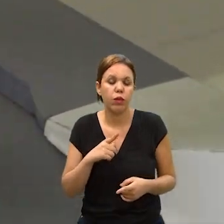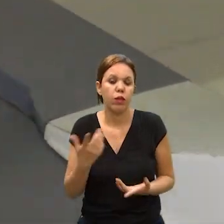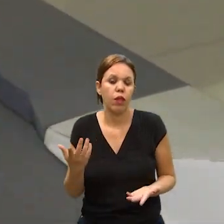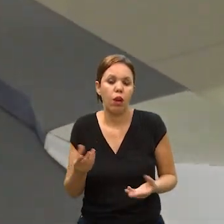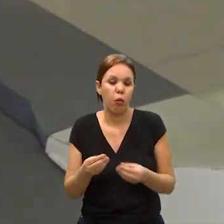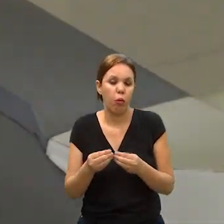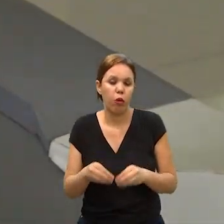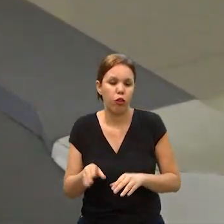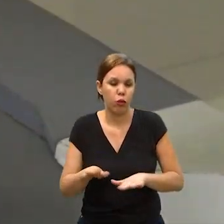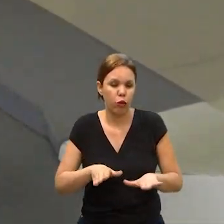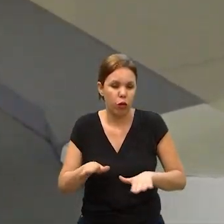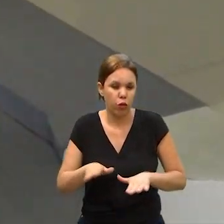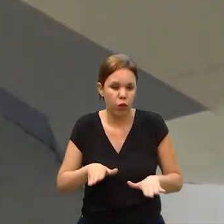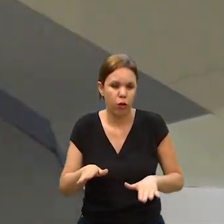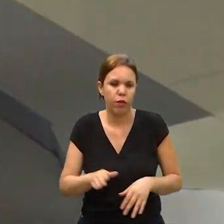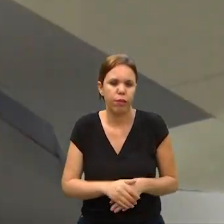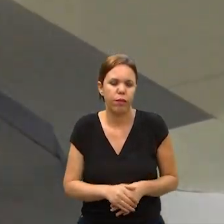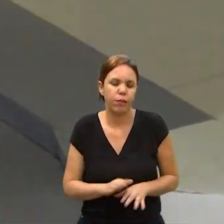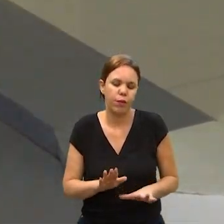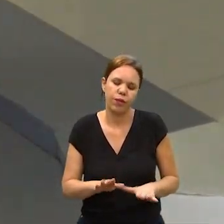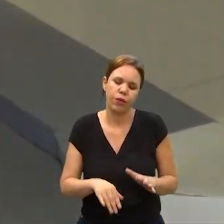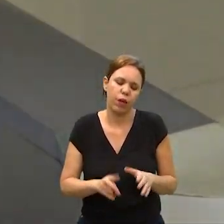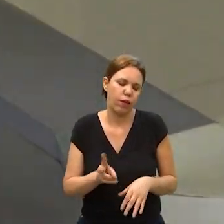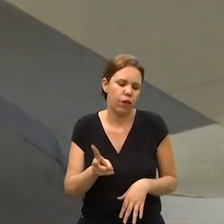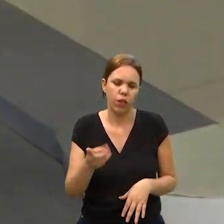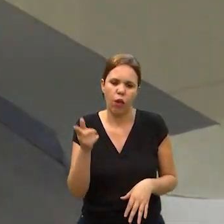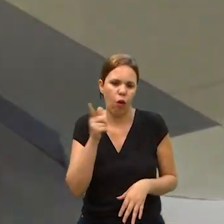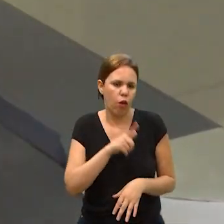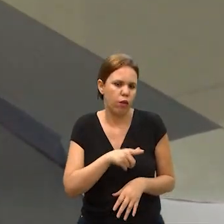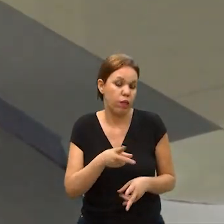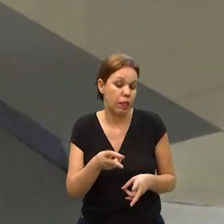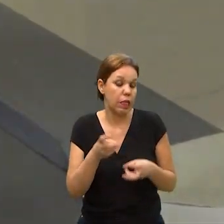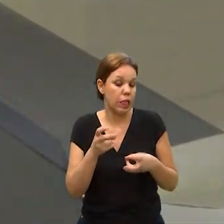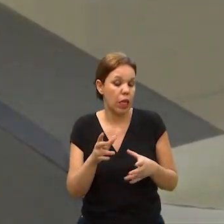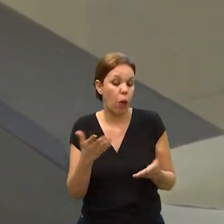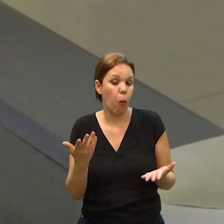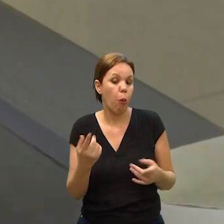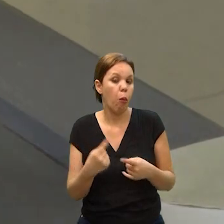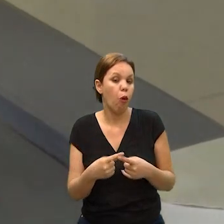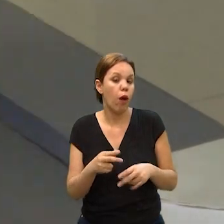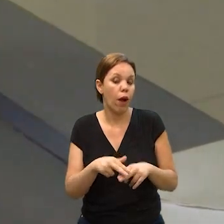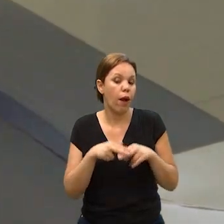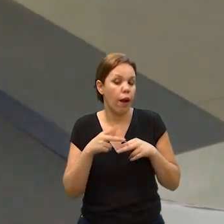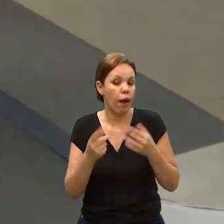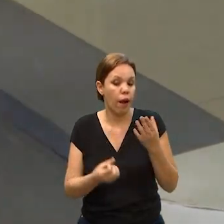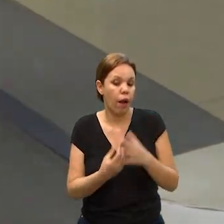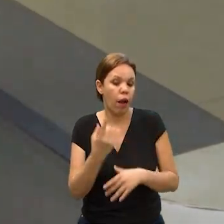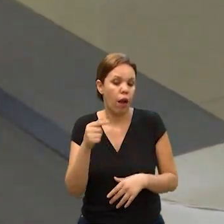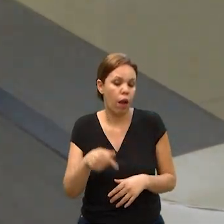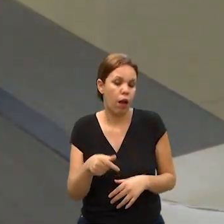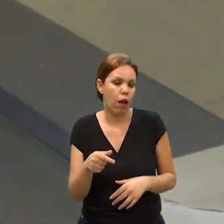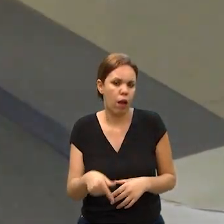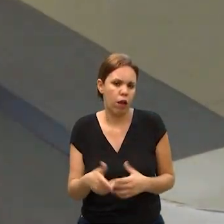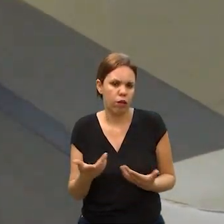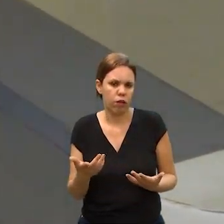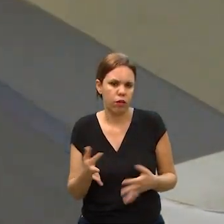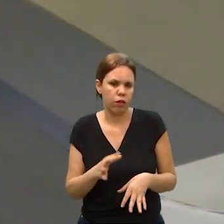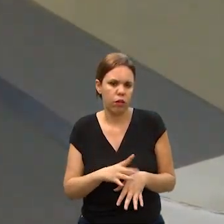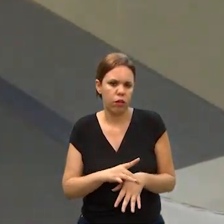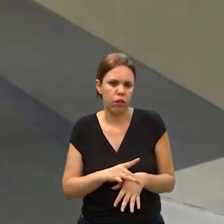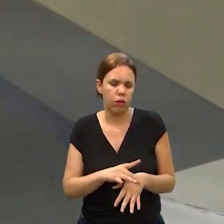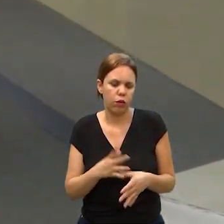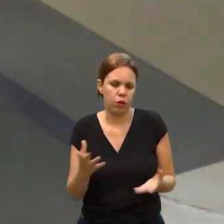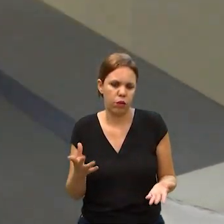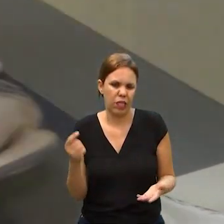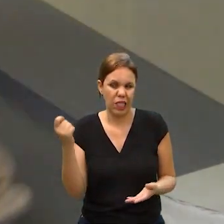porque tem o comprometimento motor, mas às vezes nem sempre você consegue identificar a causa. Agora, nos